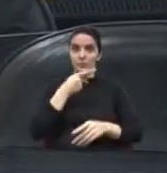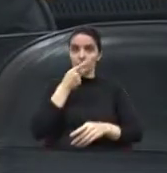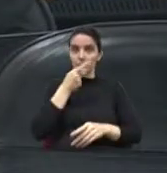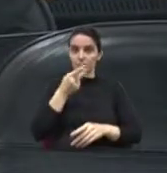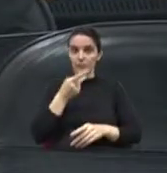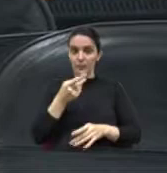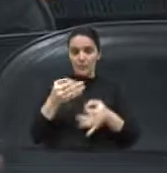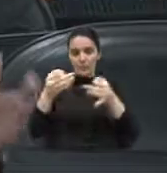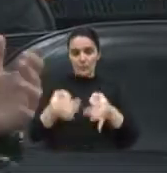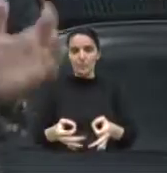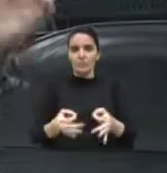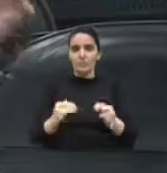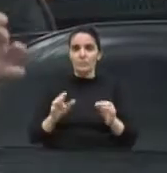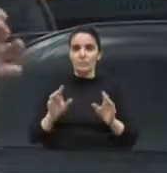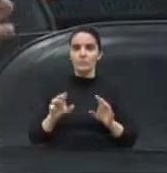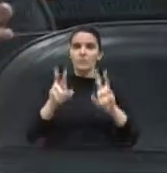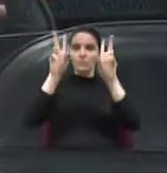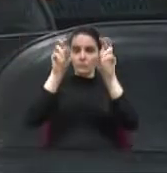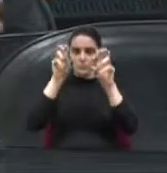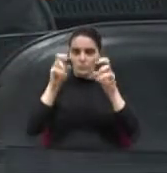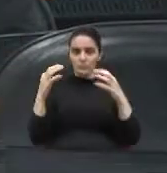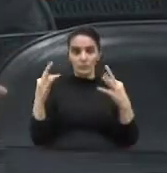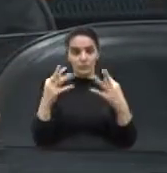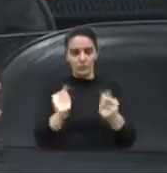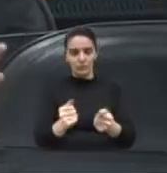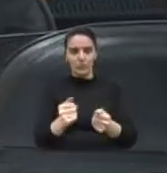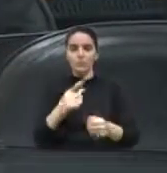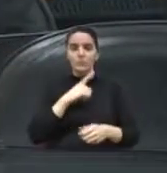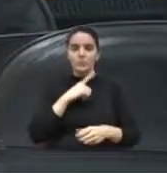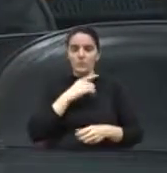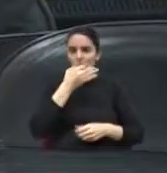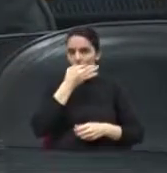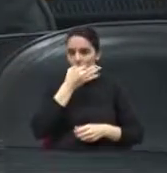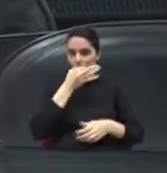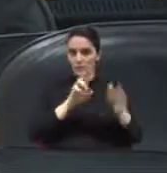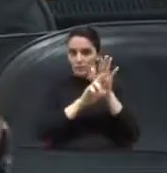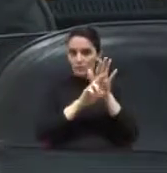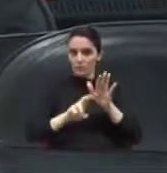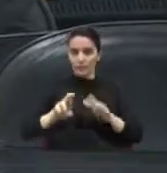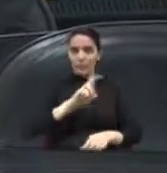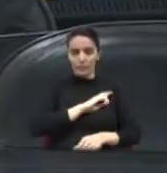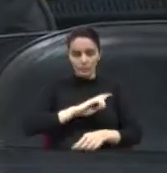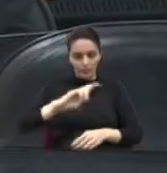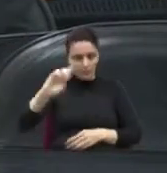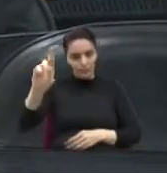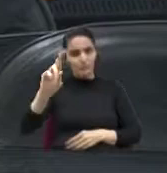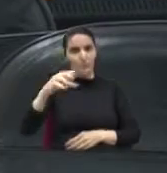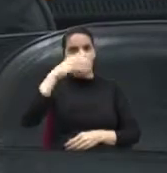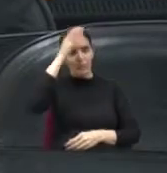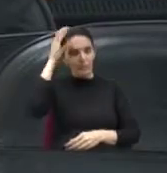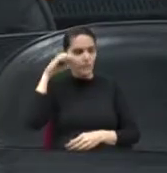assunto. É natural que todos nós tenhamos nossas convicções religiosas, e eu também as tenho,